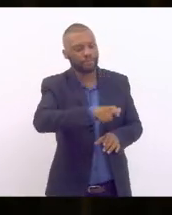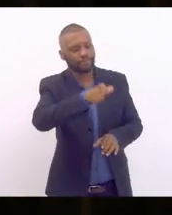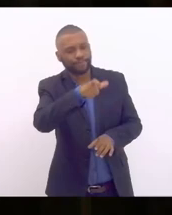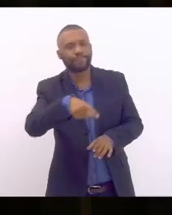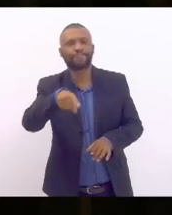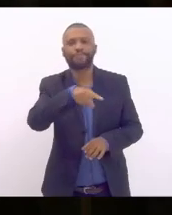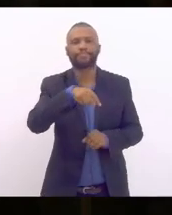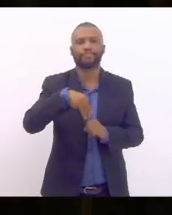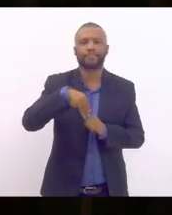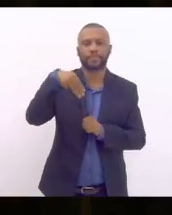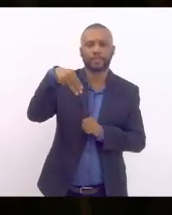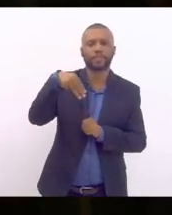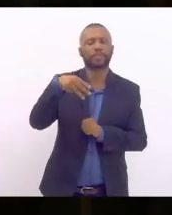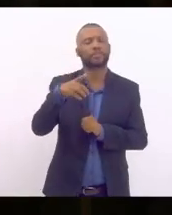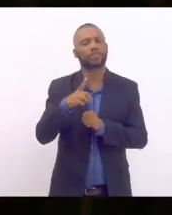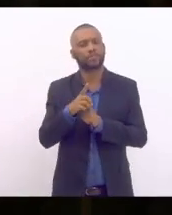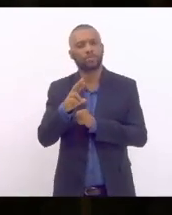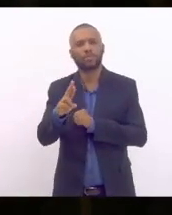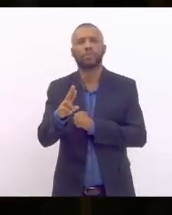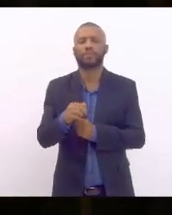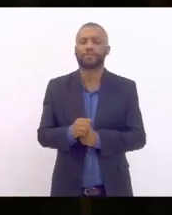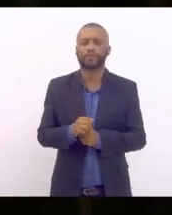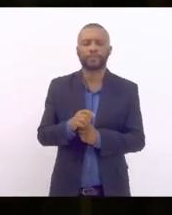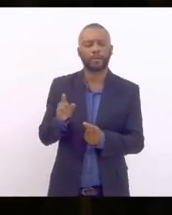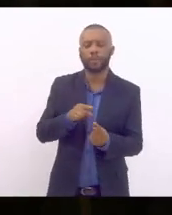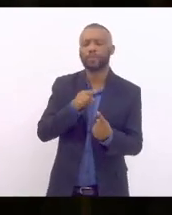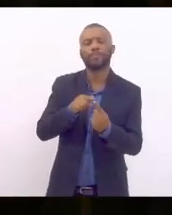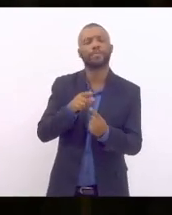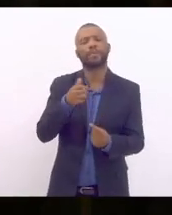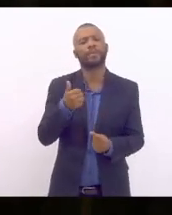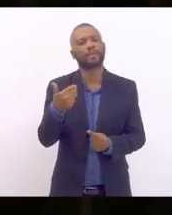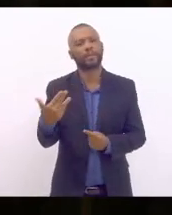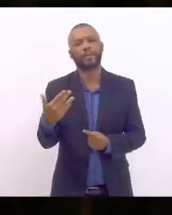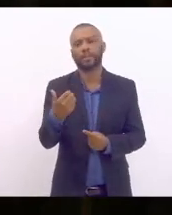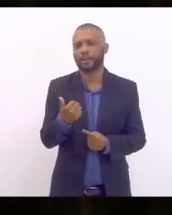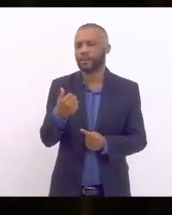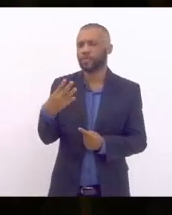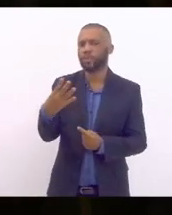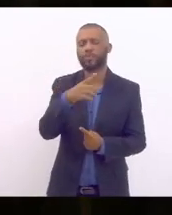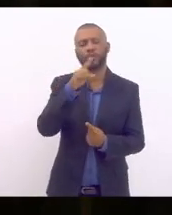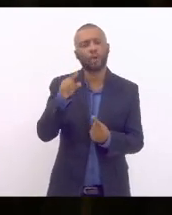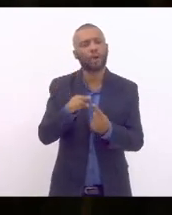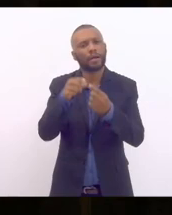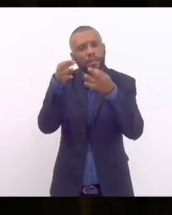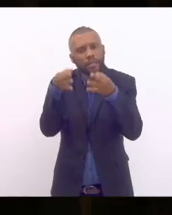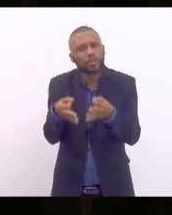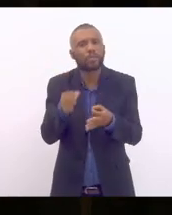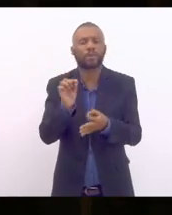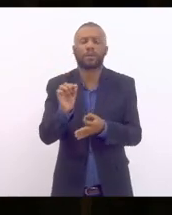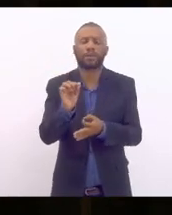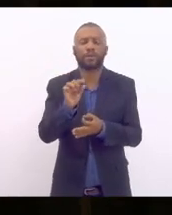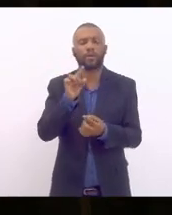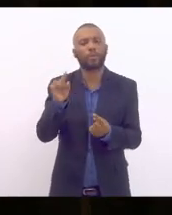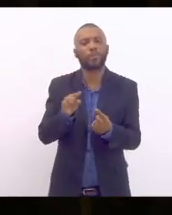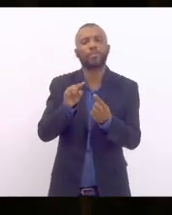nosso país e o que diz a meta 13 14 né e coloca exatamente o seguinte que é o objetivo para a qualidade